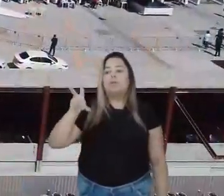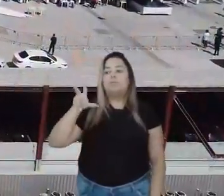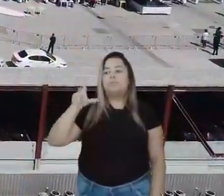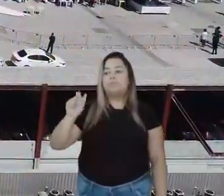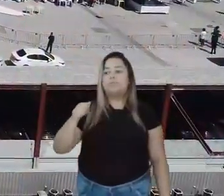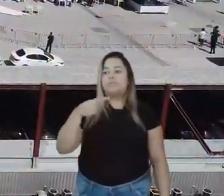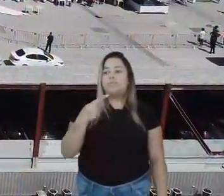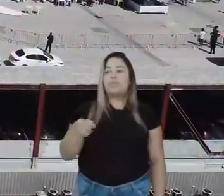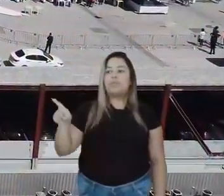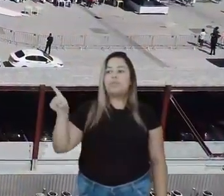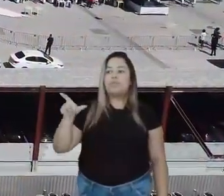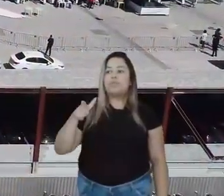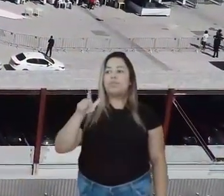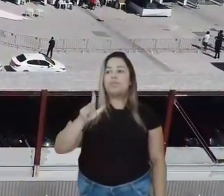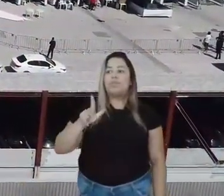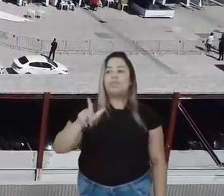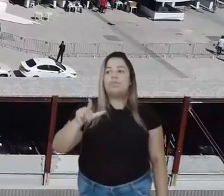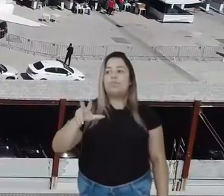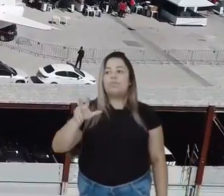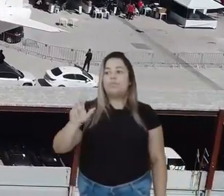Lula!